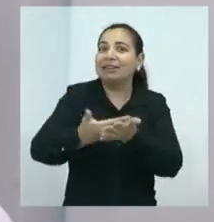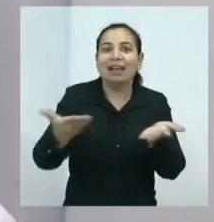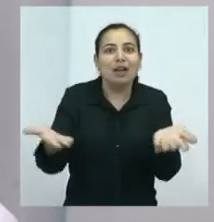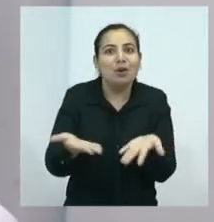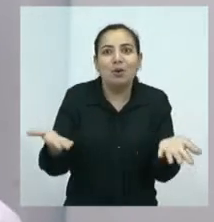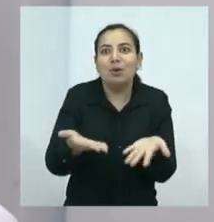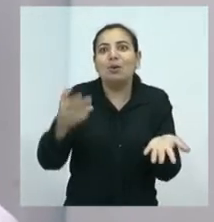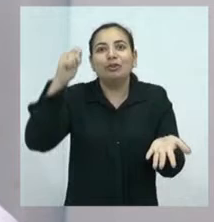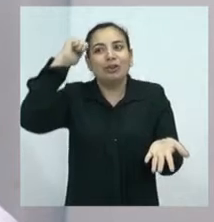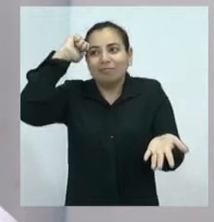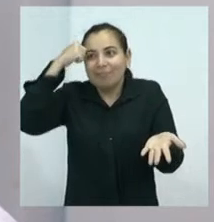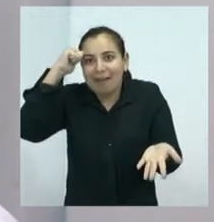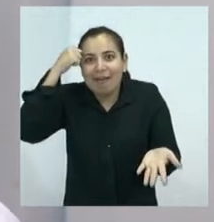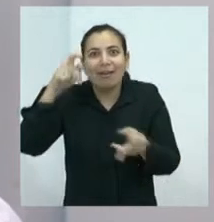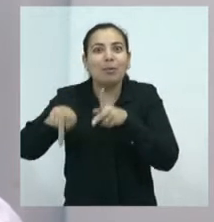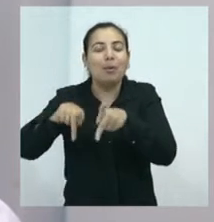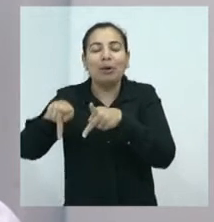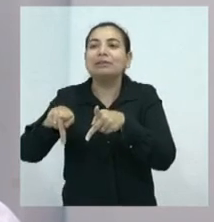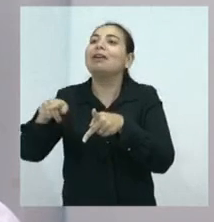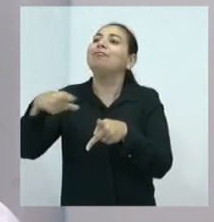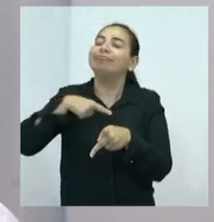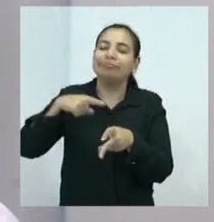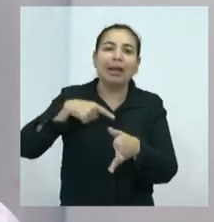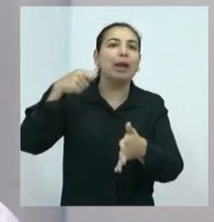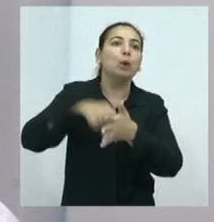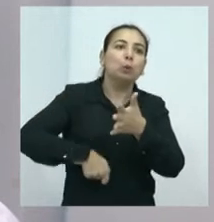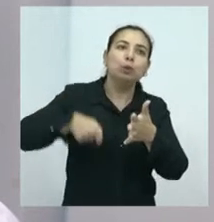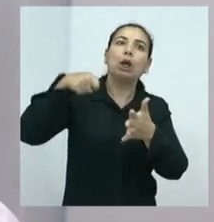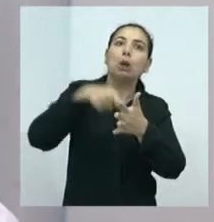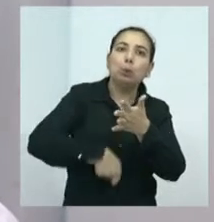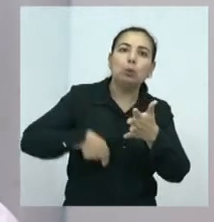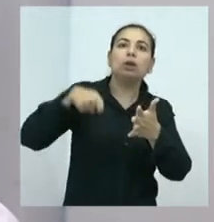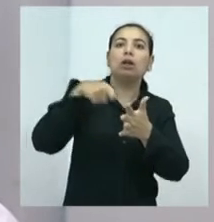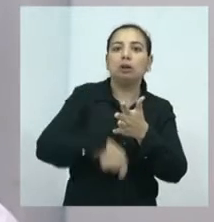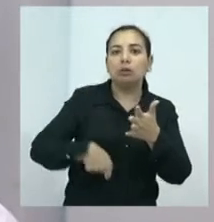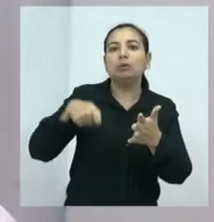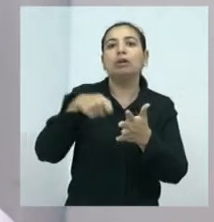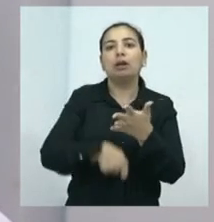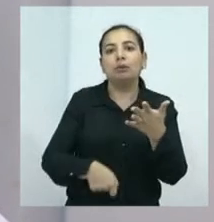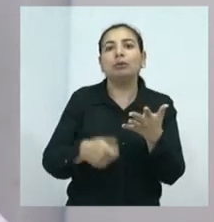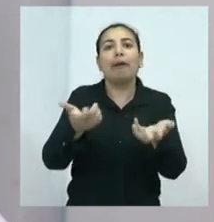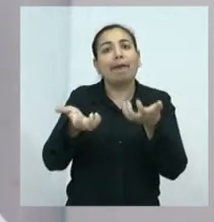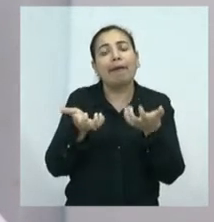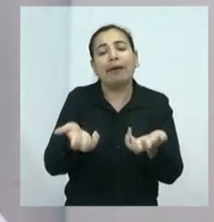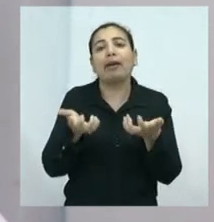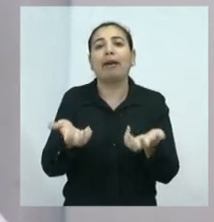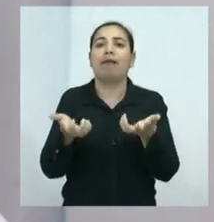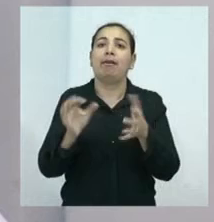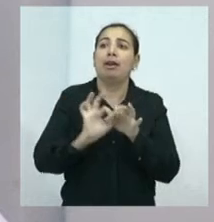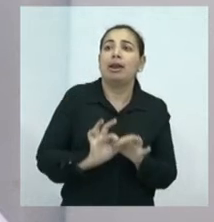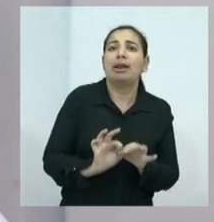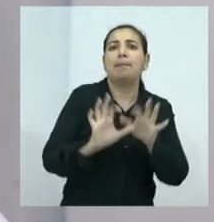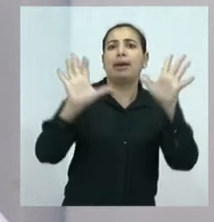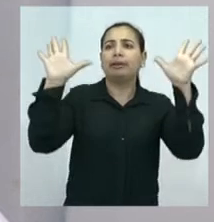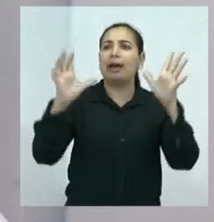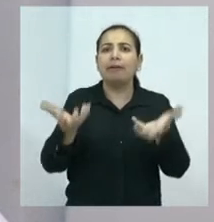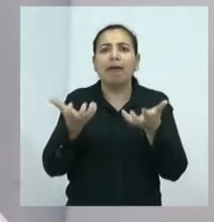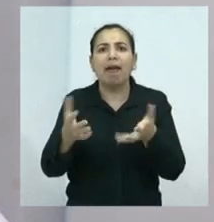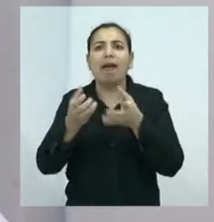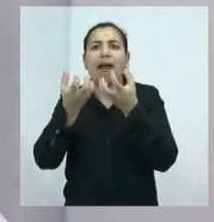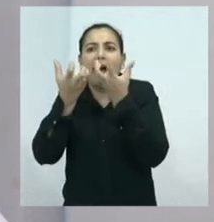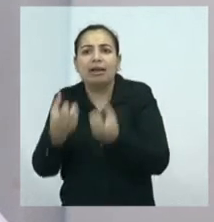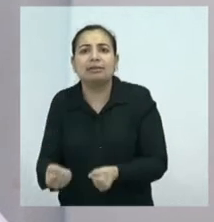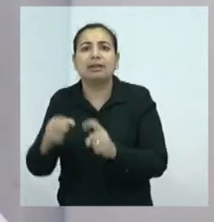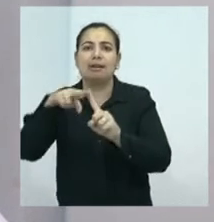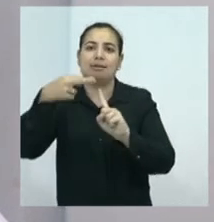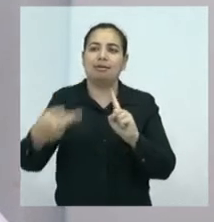mesmos ideais, entendeu? E essa campanha também do Ceará Sem Racismo, ela